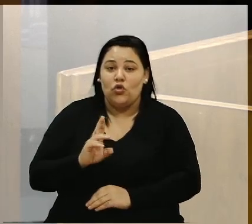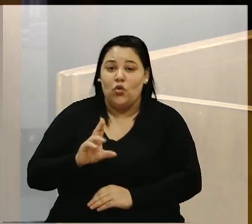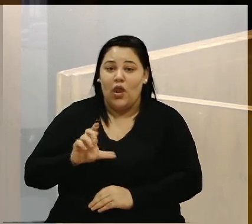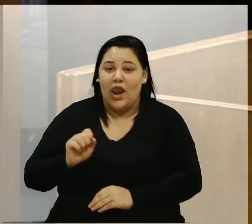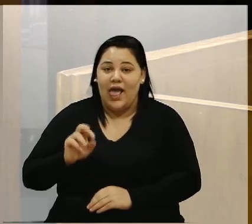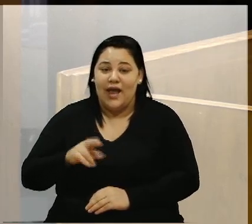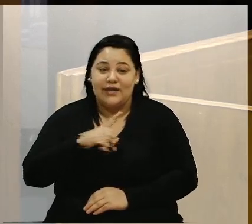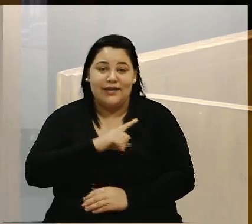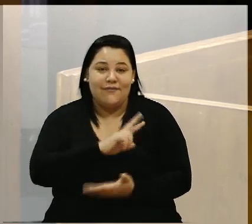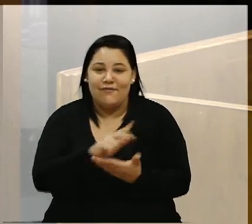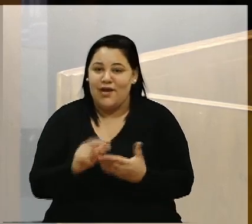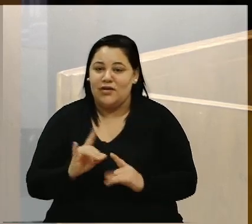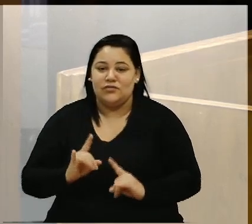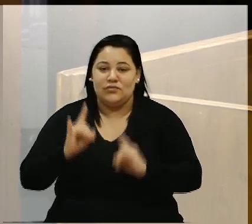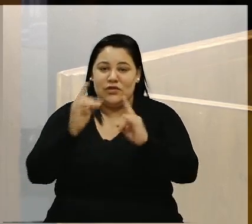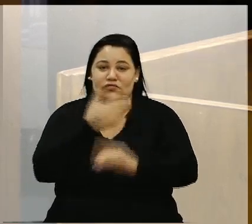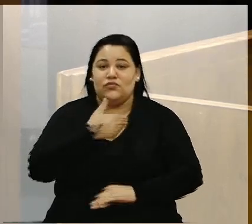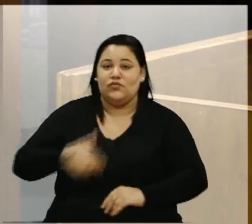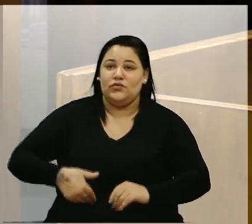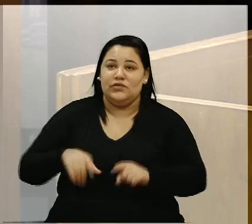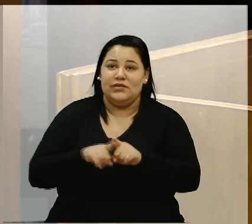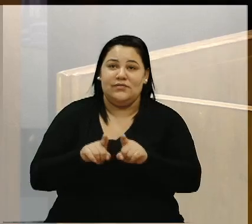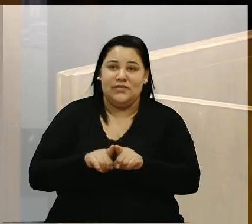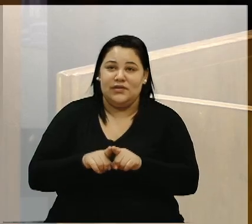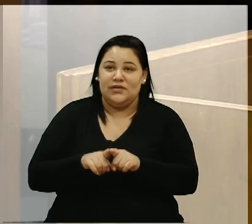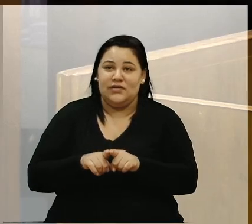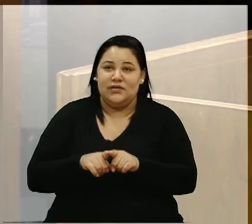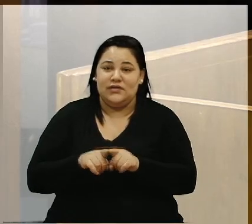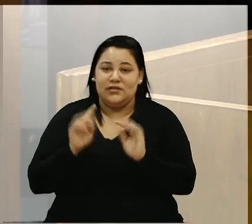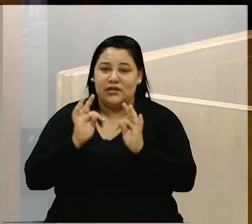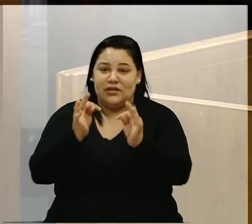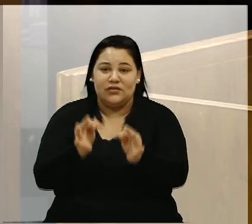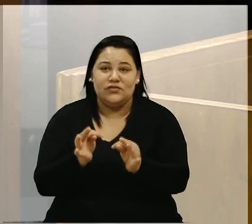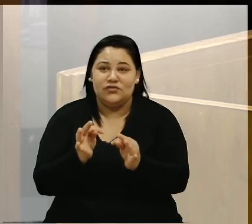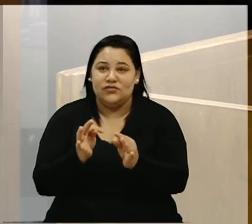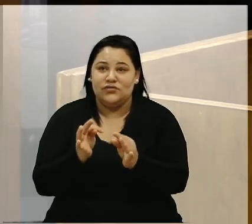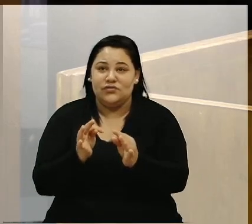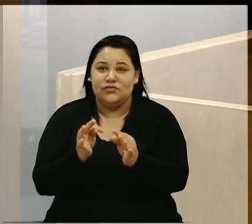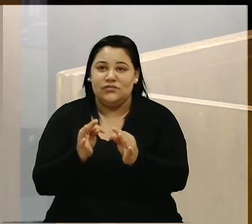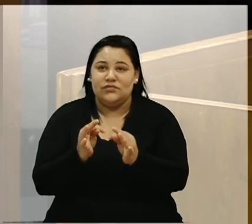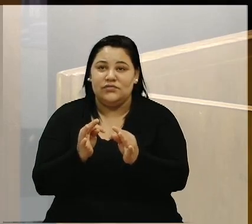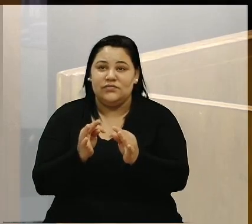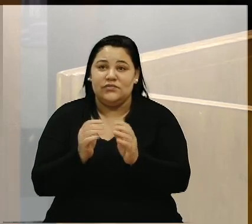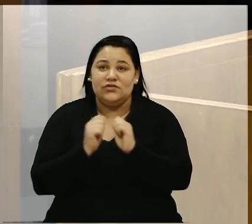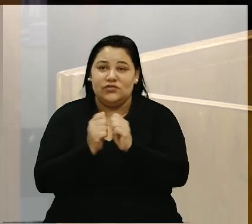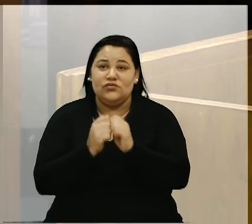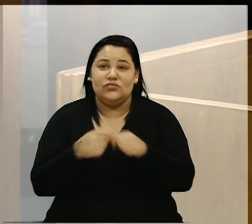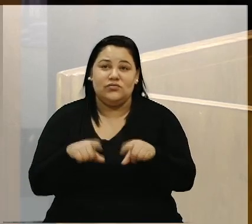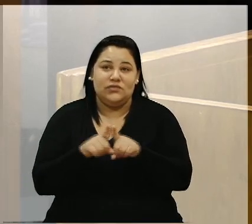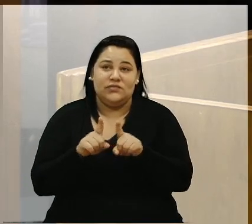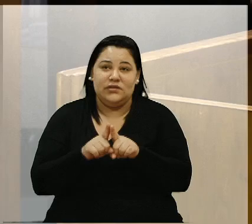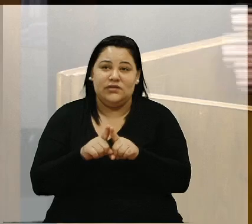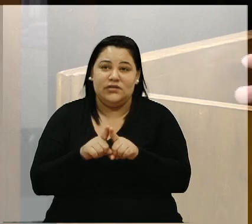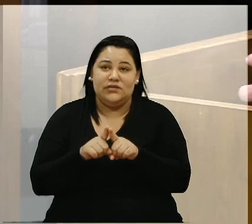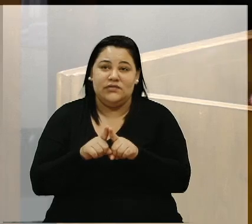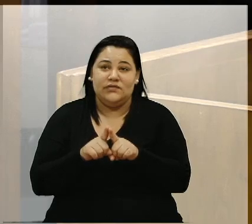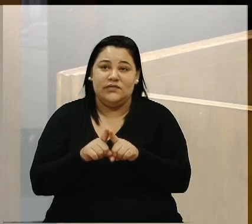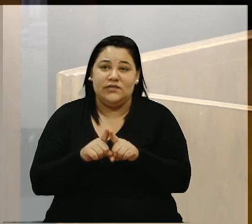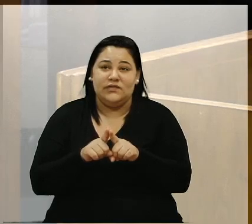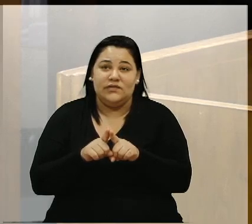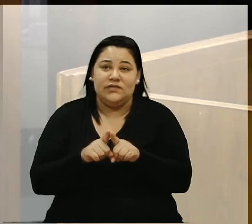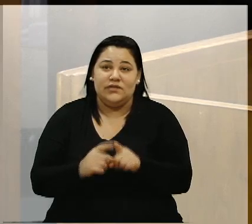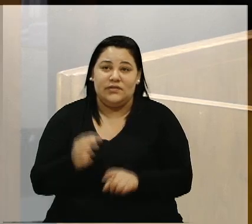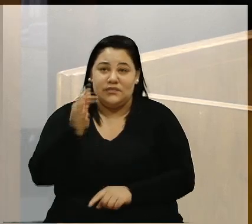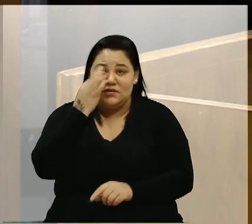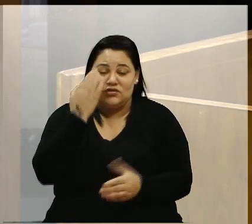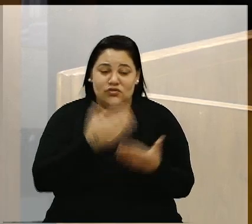públicos, não só públicos, privados. Essa tecnologia ela vai se alinhar e vai estar presente em toda a